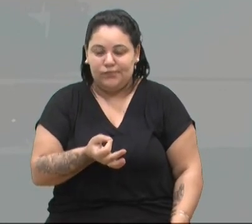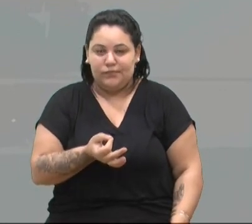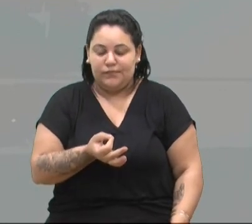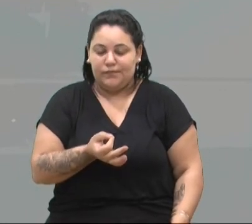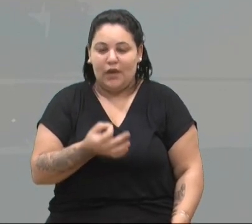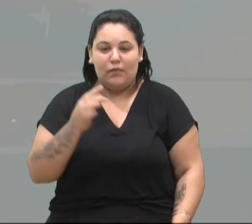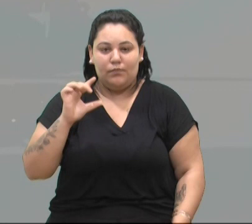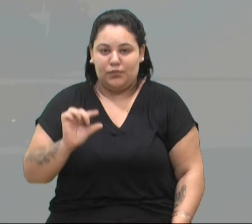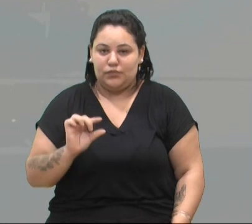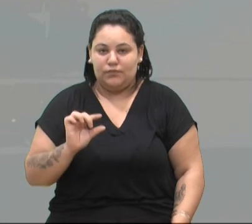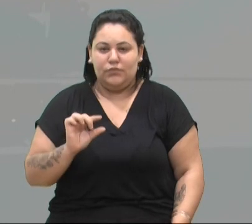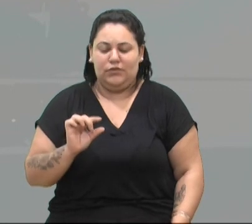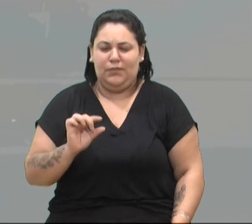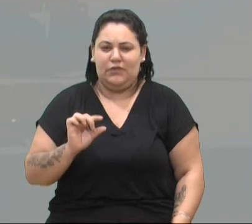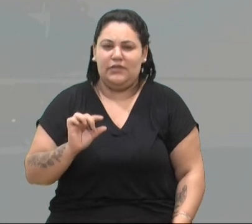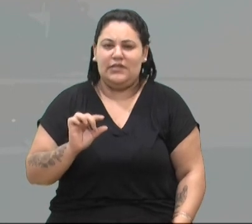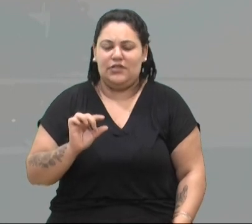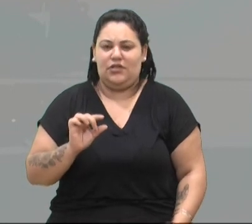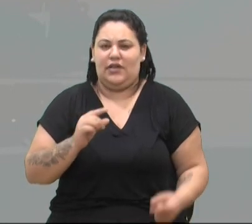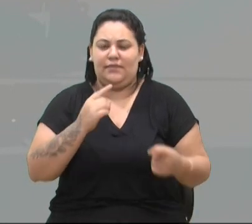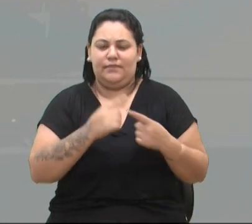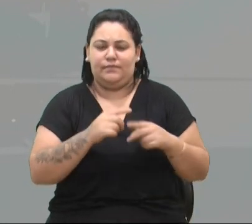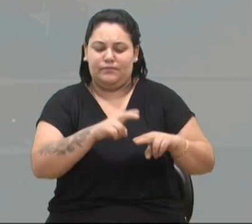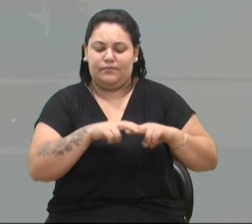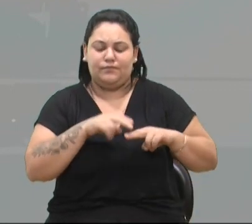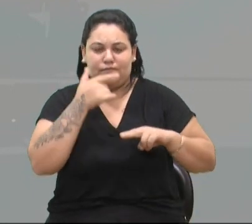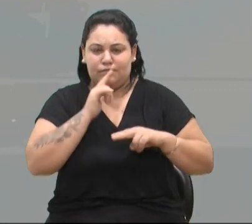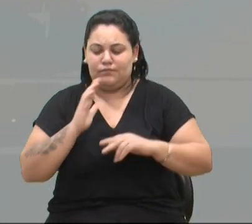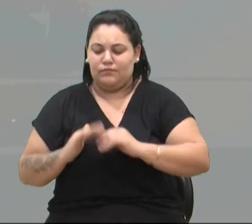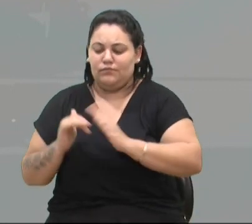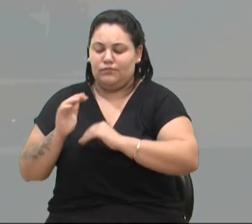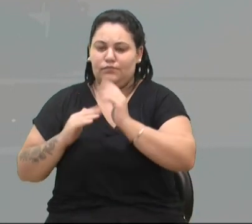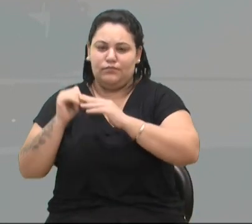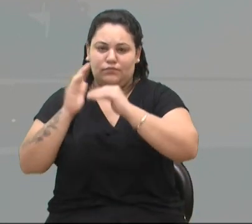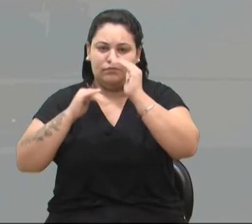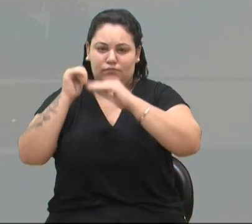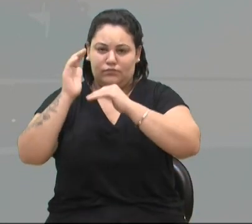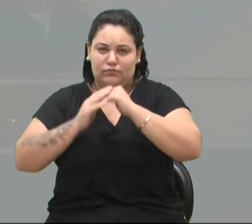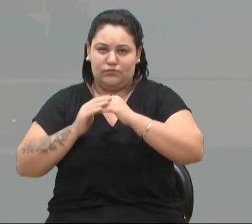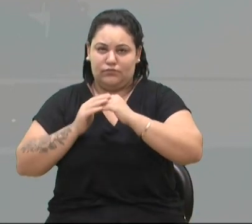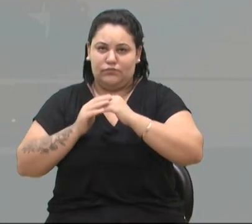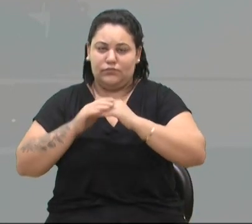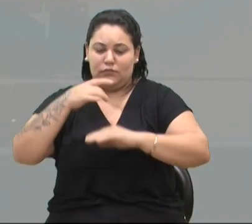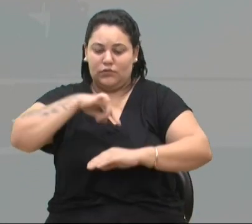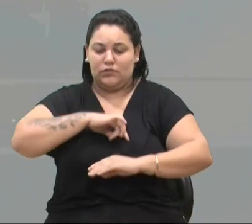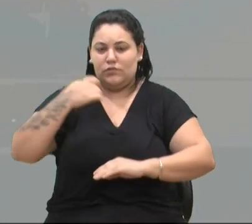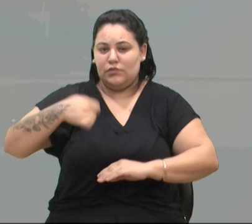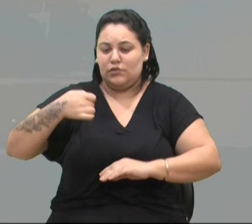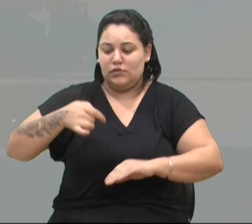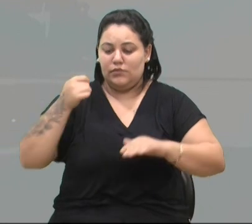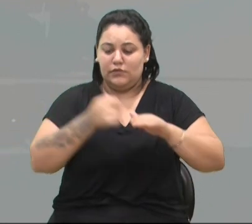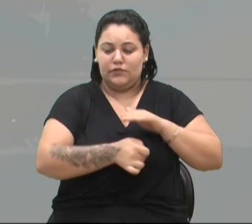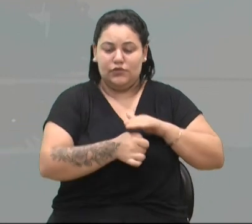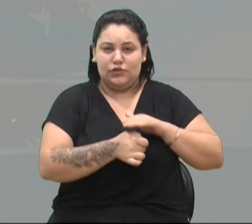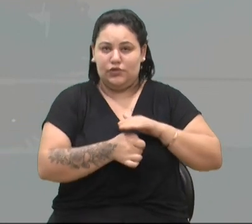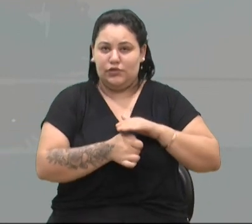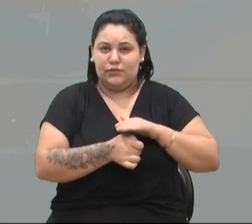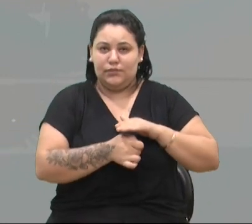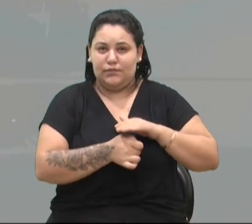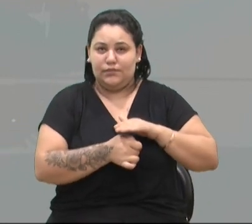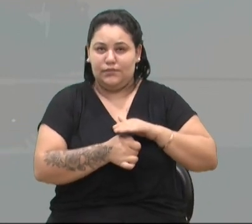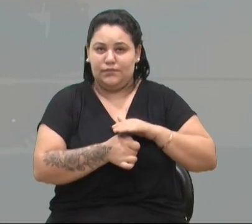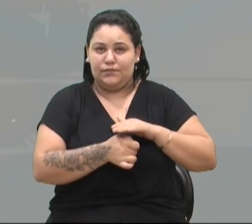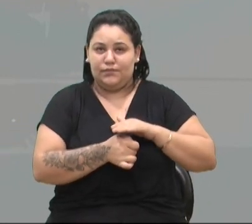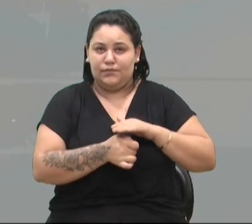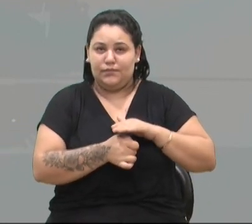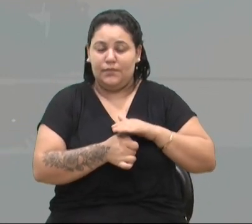não consegue construir, a gente não consegue ampliar. A gente precisa aqui, para investir, alçar a mão de recursos vindos